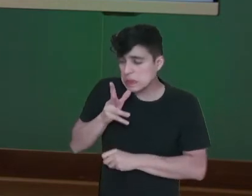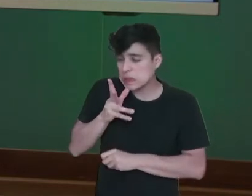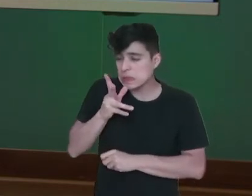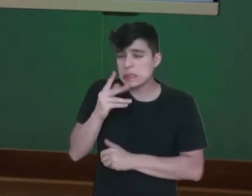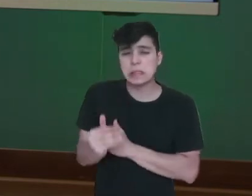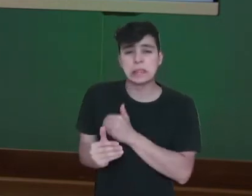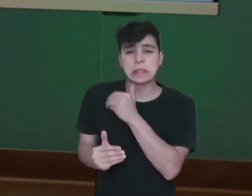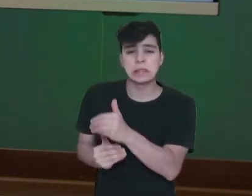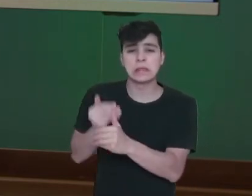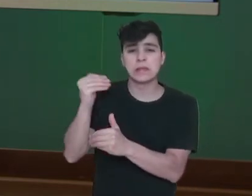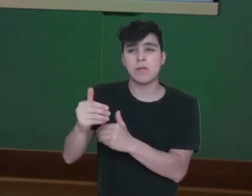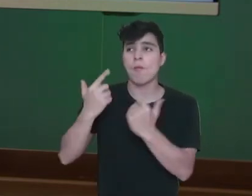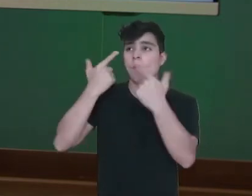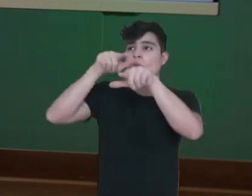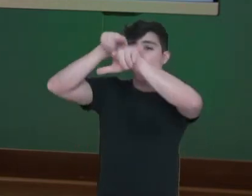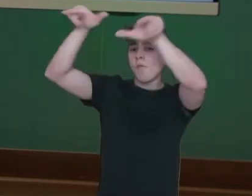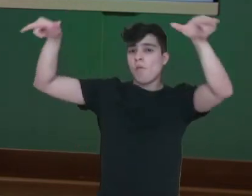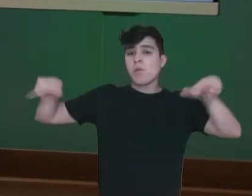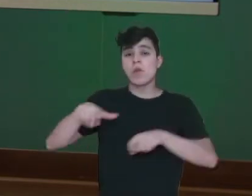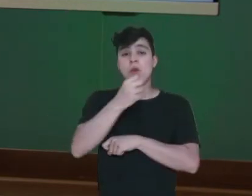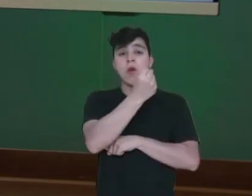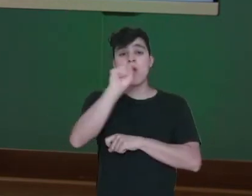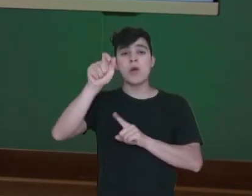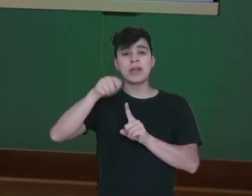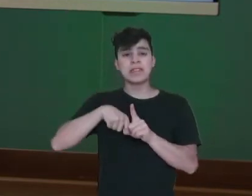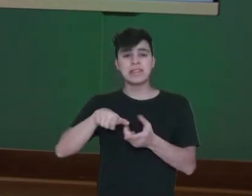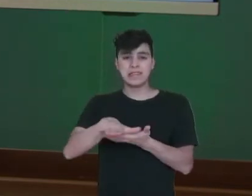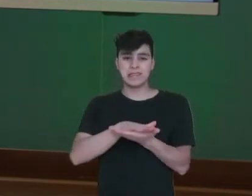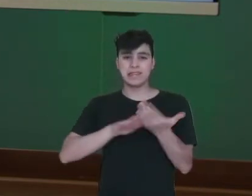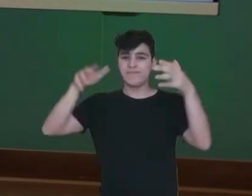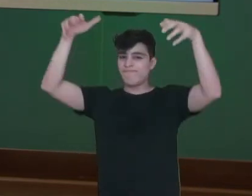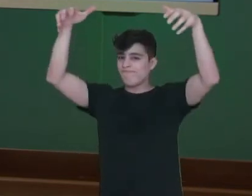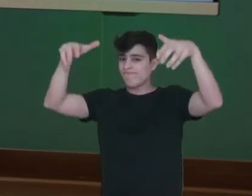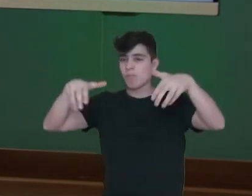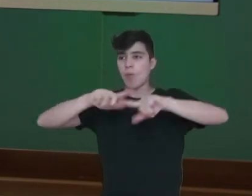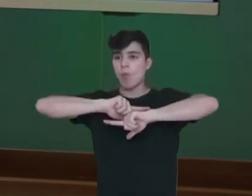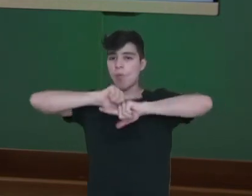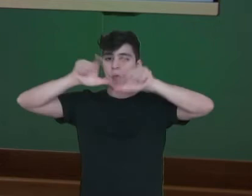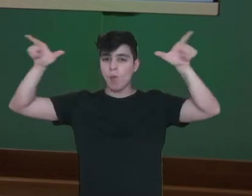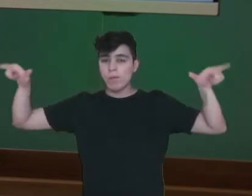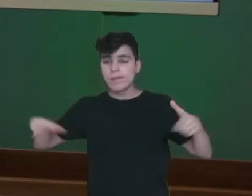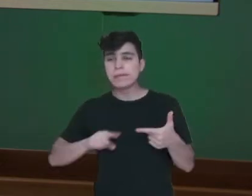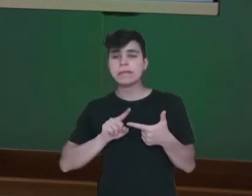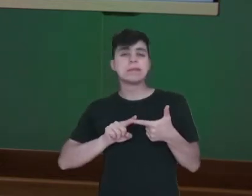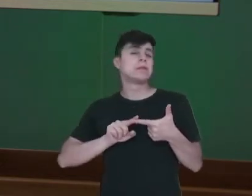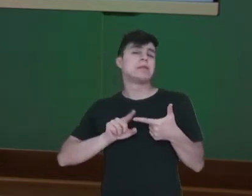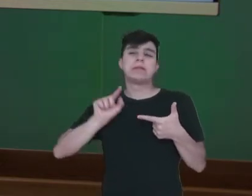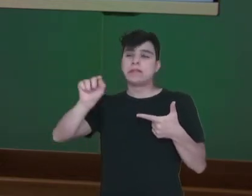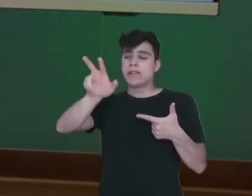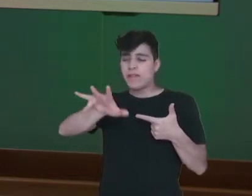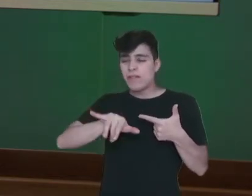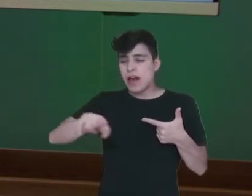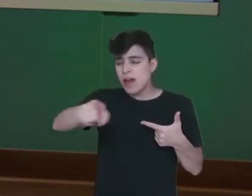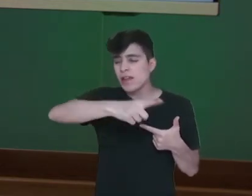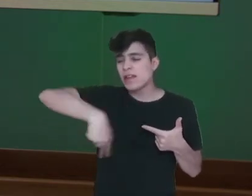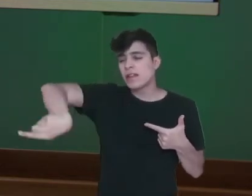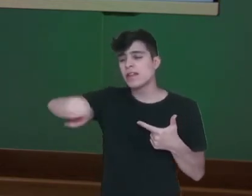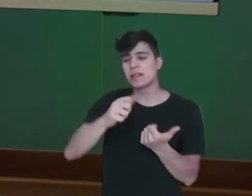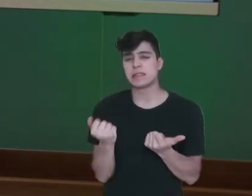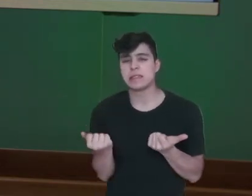muitas vezes 8 meses sem nada de chuva. E aí vai desenvolver uma